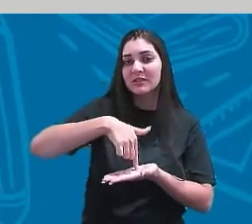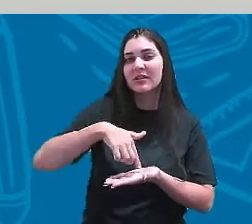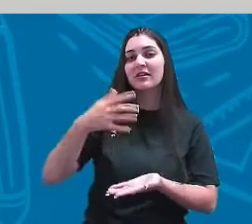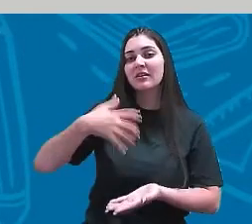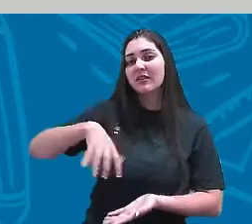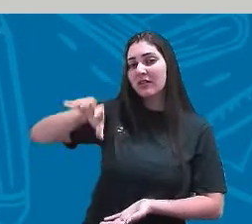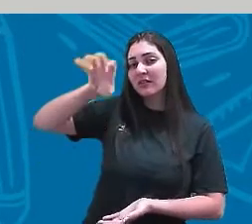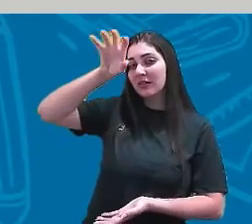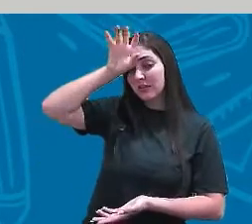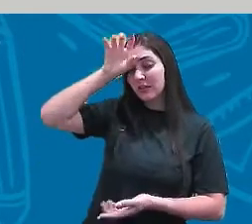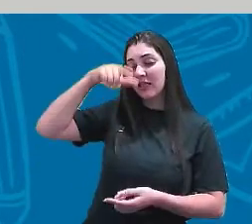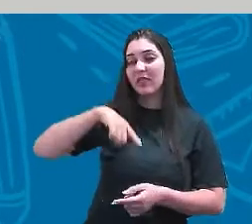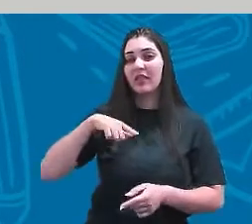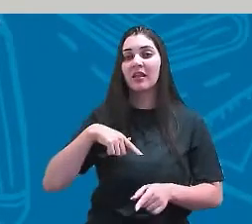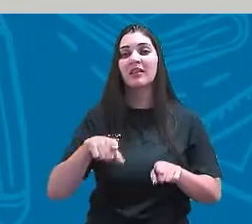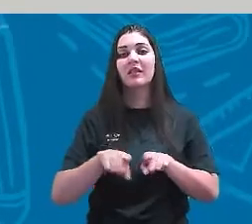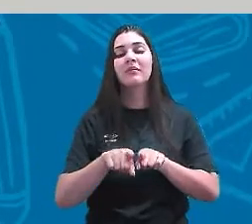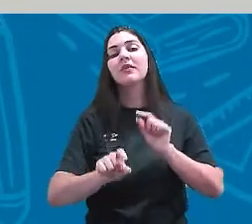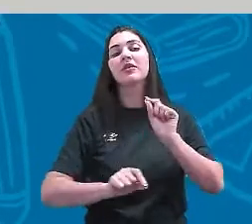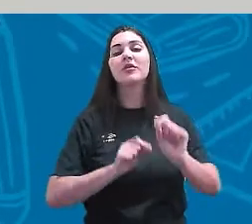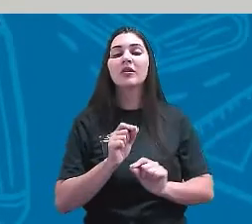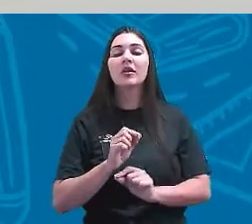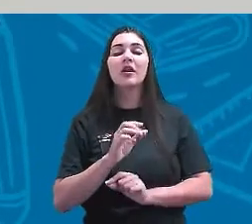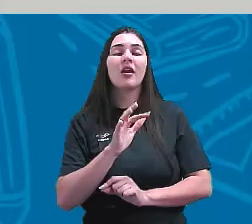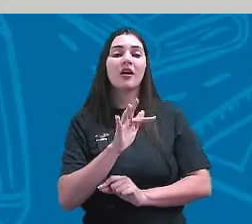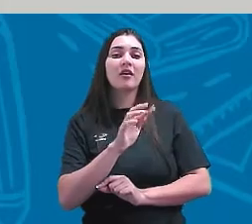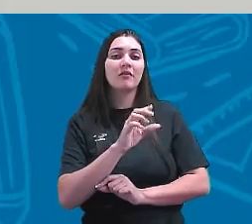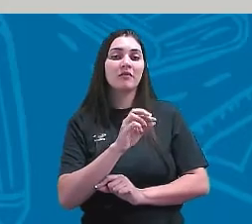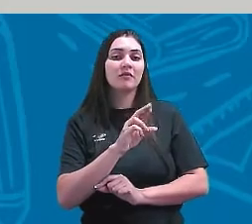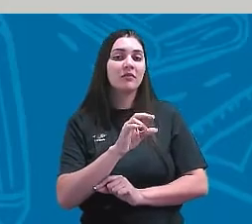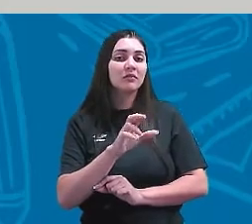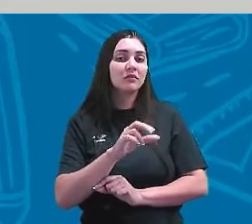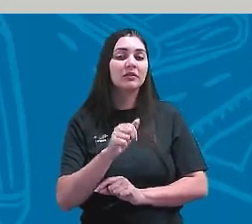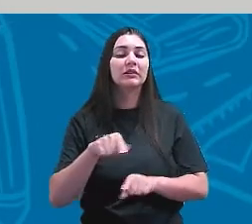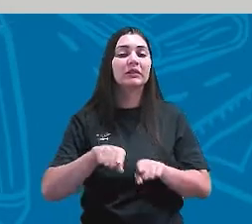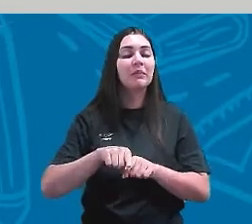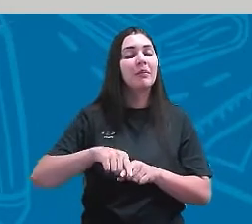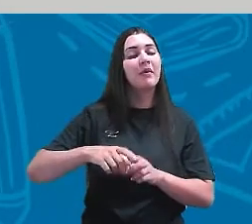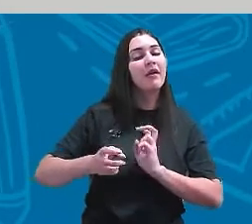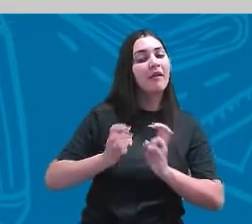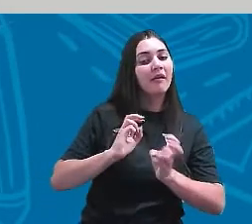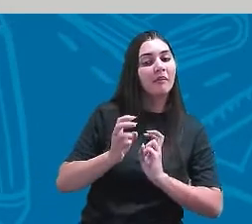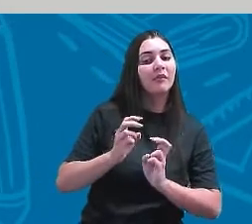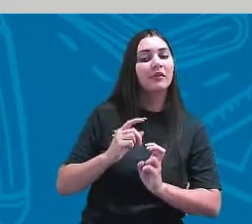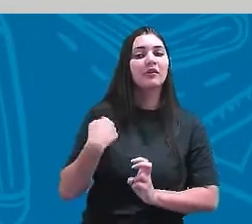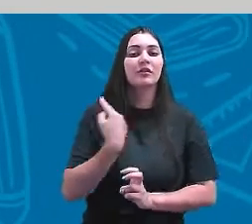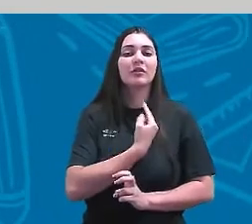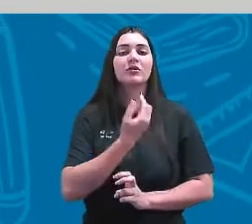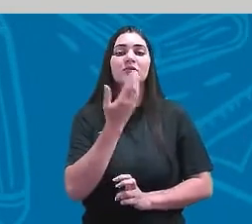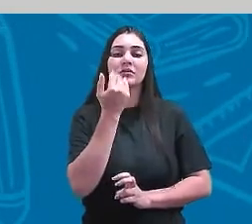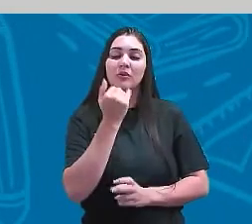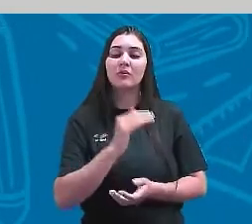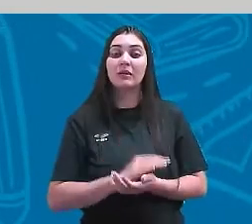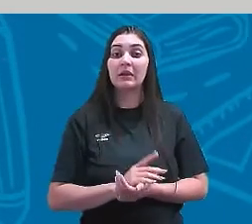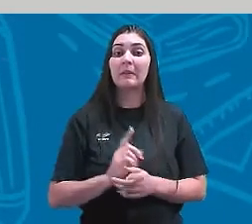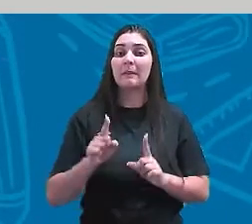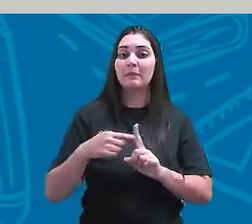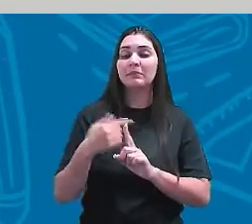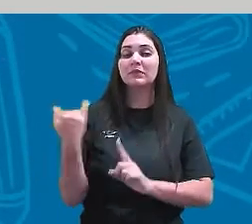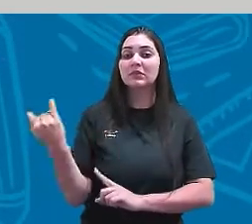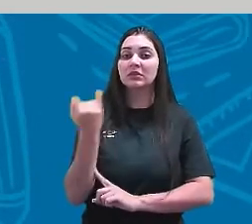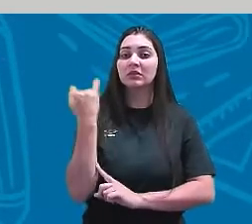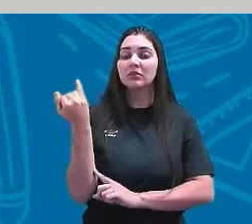folclore é a matifozinha, que o folclore é a capoeira, que o folclore é a nossa comida. Garanto que poucos sabiam disso. Mas é importante a